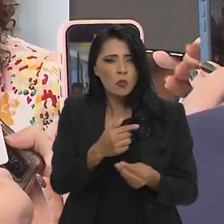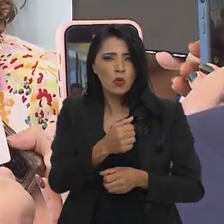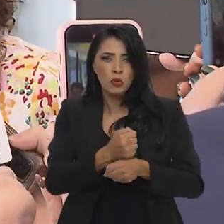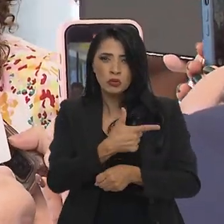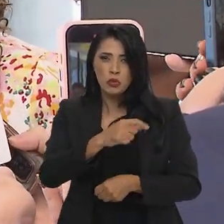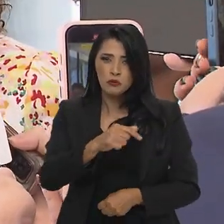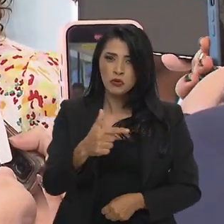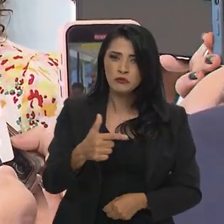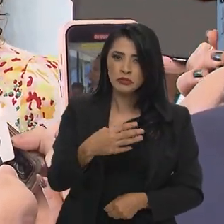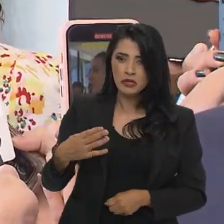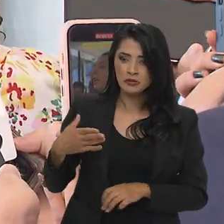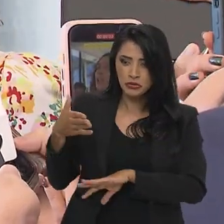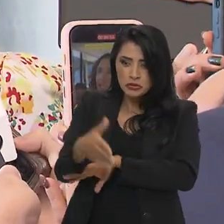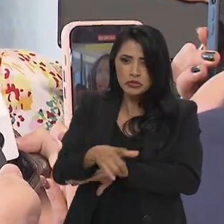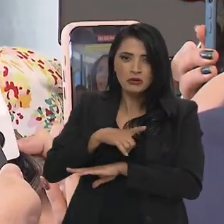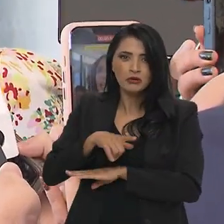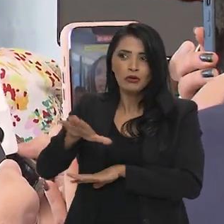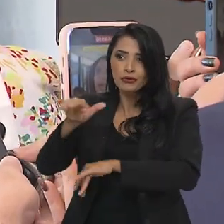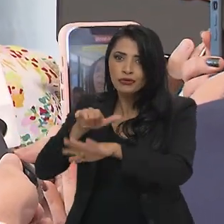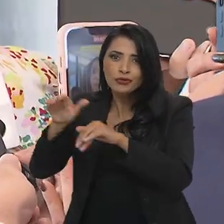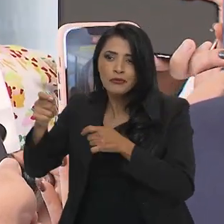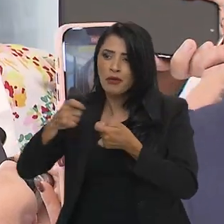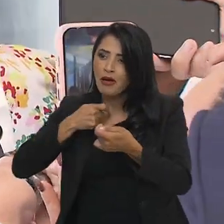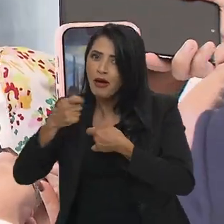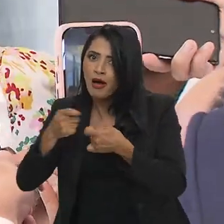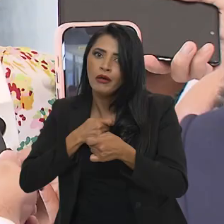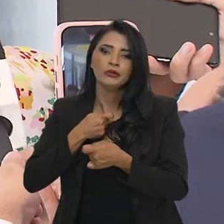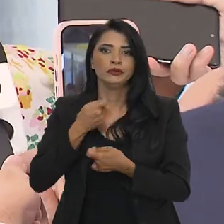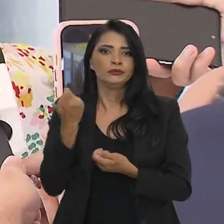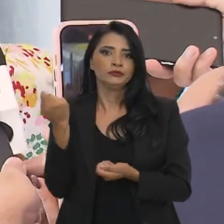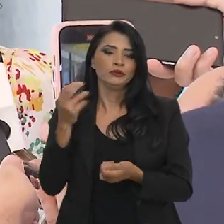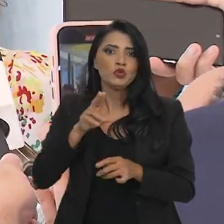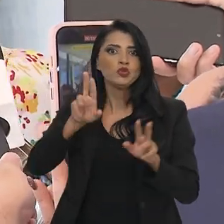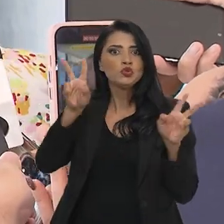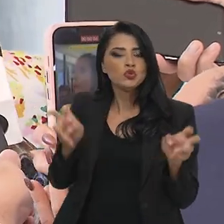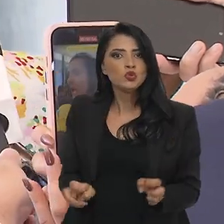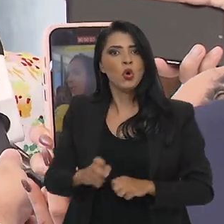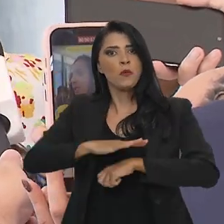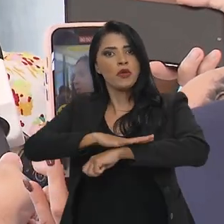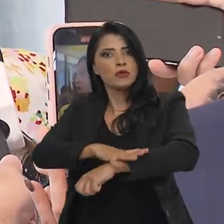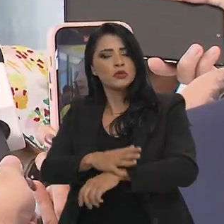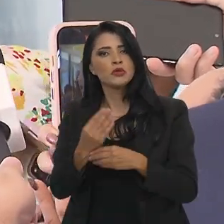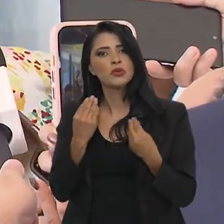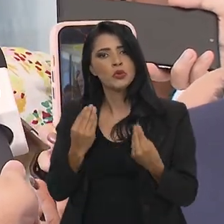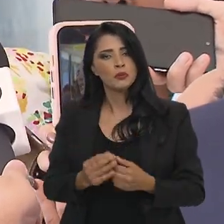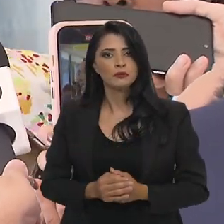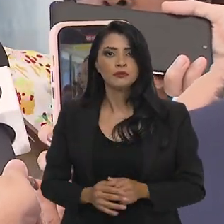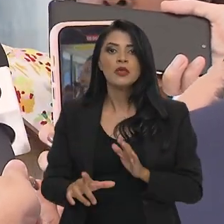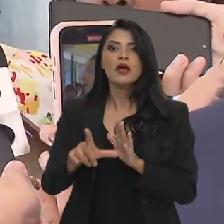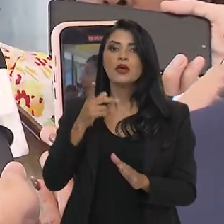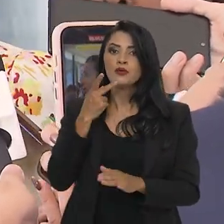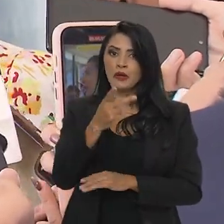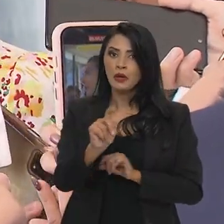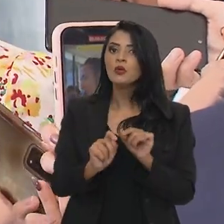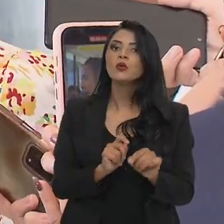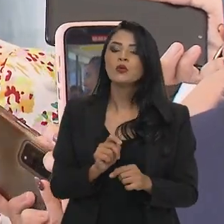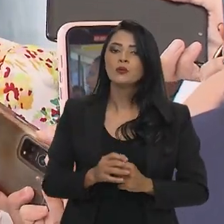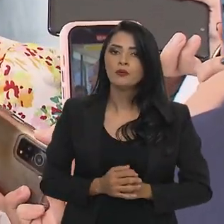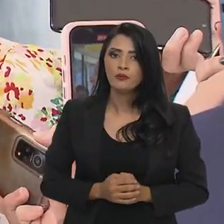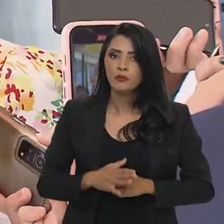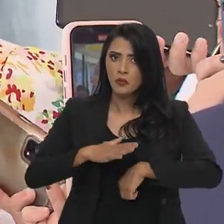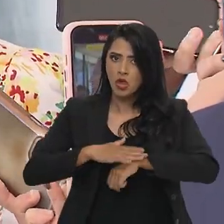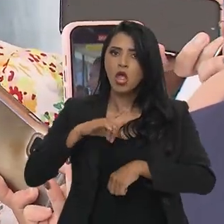em 2023 a gente ainda tem que estar aqui chamando a imprensa, falando numa coletiva sobre racismo. Eu queria dizer, antes de